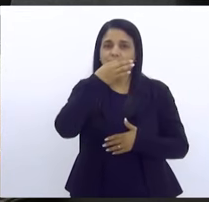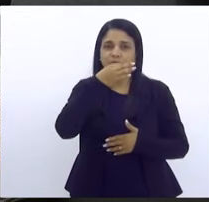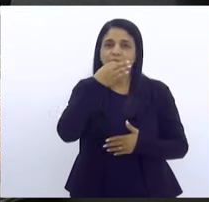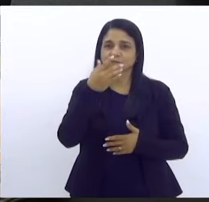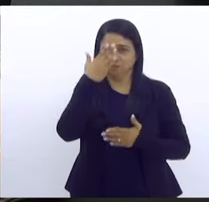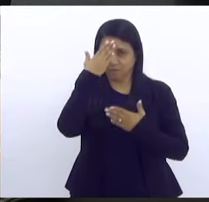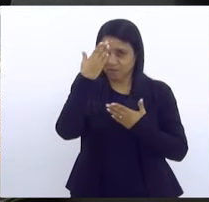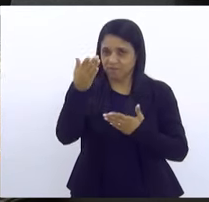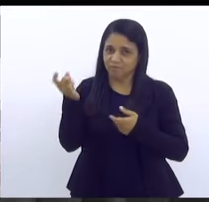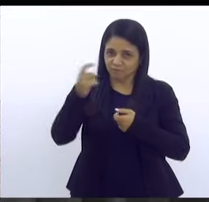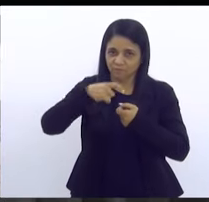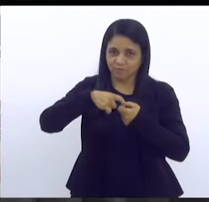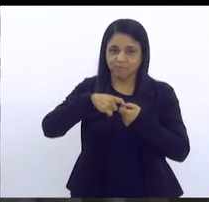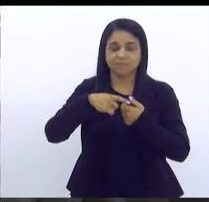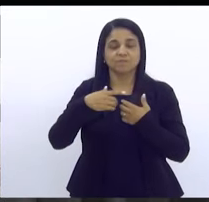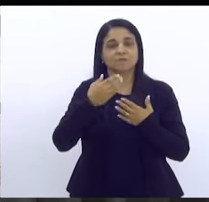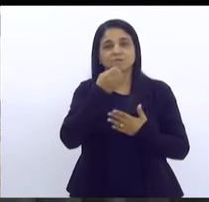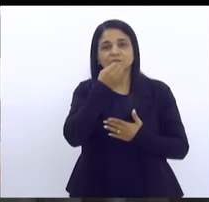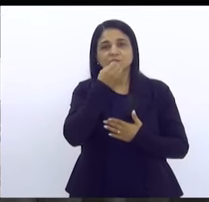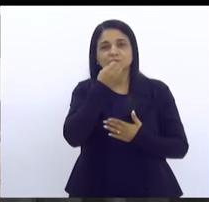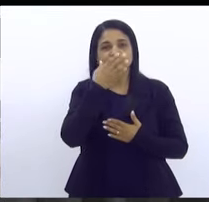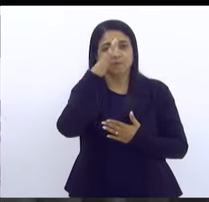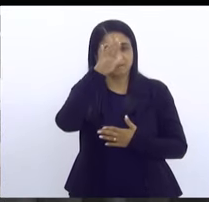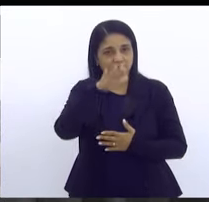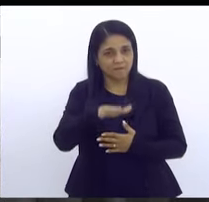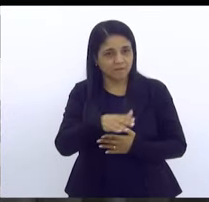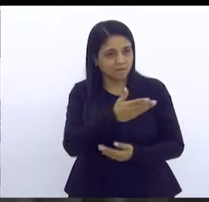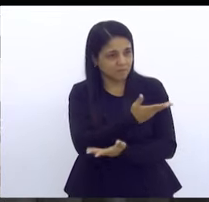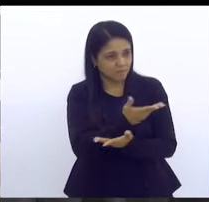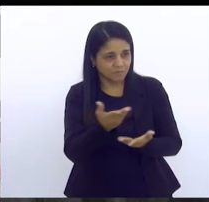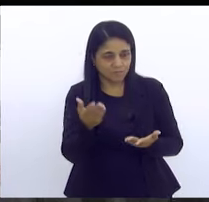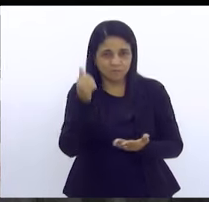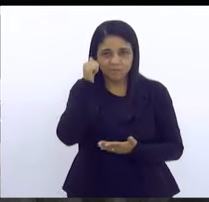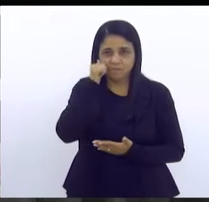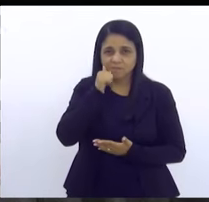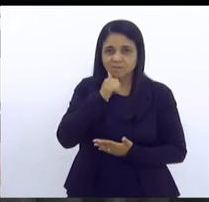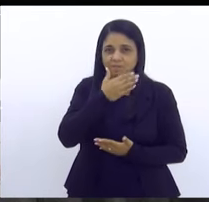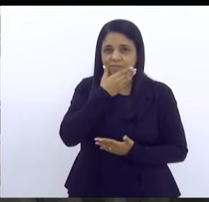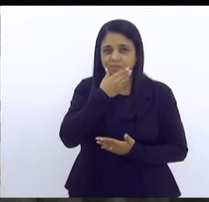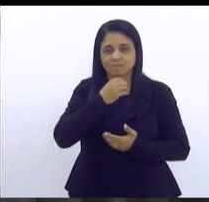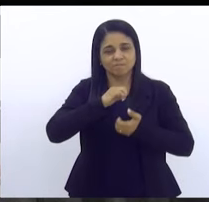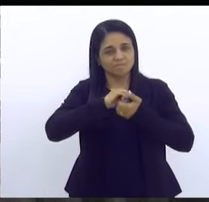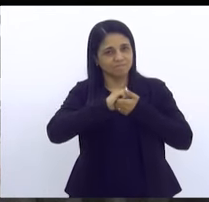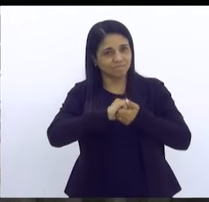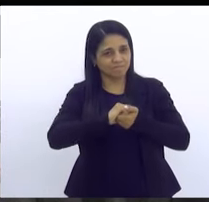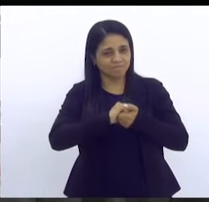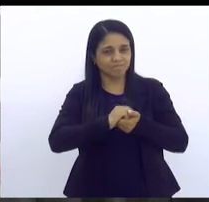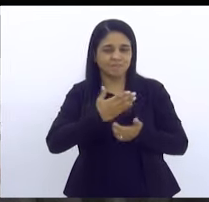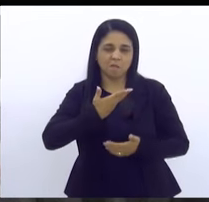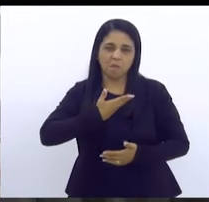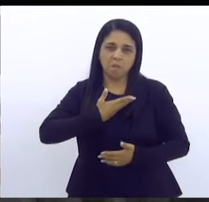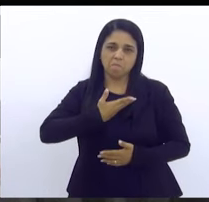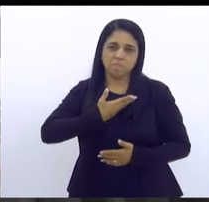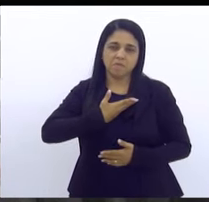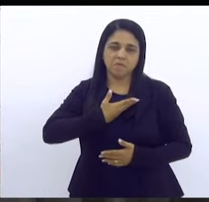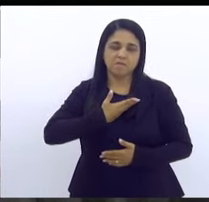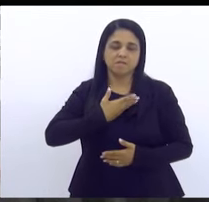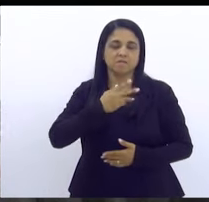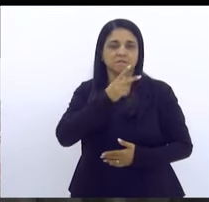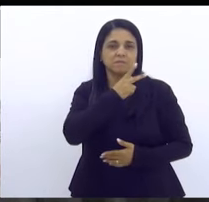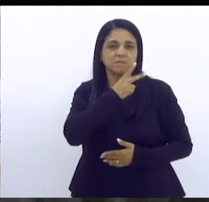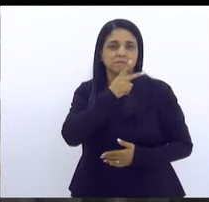Obrigada. Boa tarde a todas e todos. Cumprimentar a nossa querida amiga deputada Tia Ju, que exerce